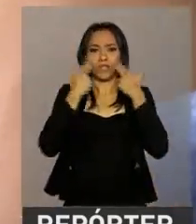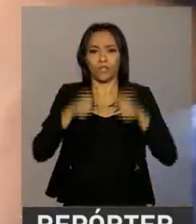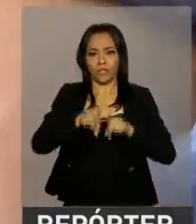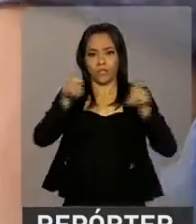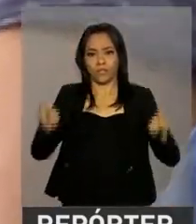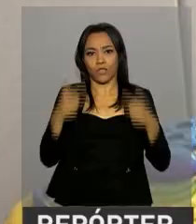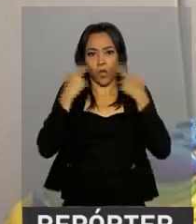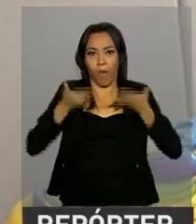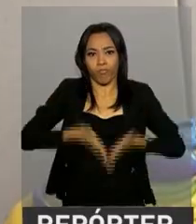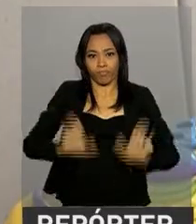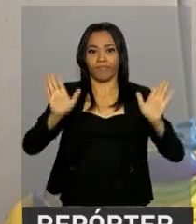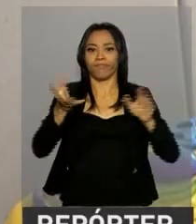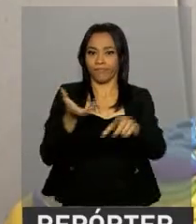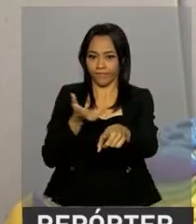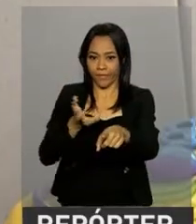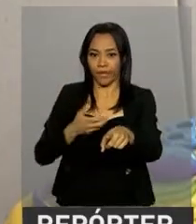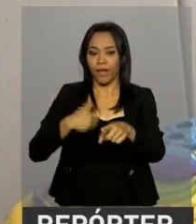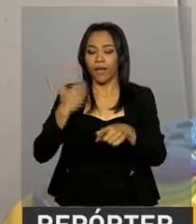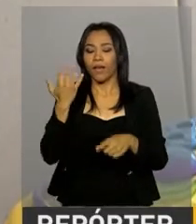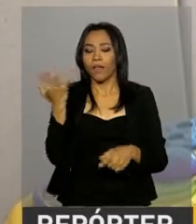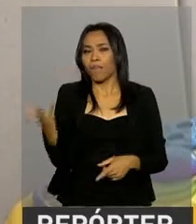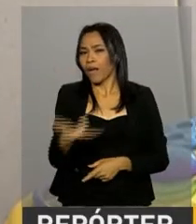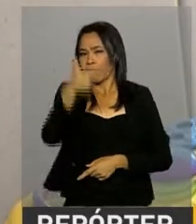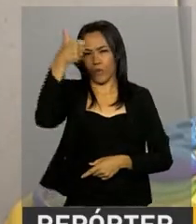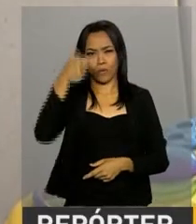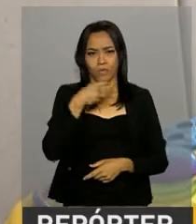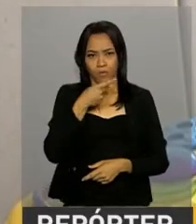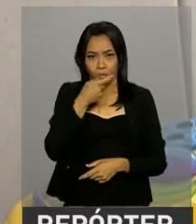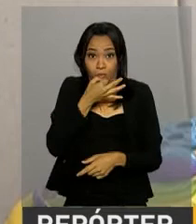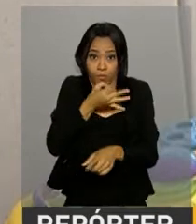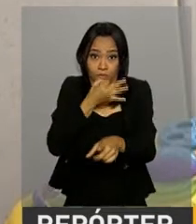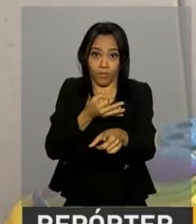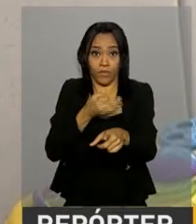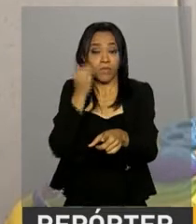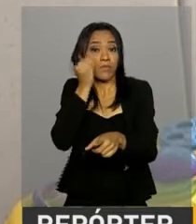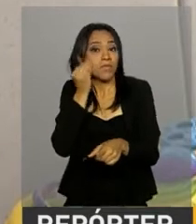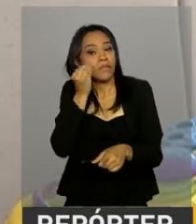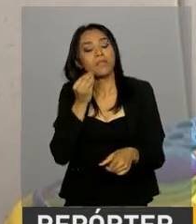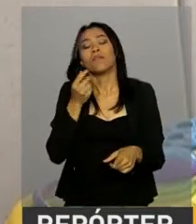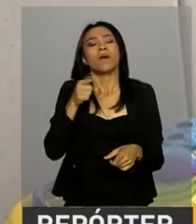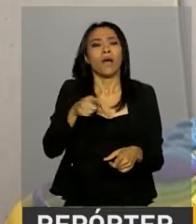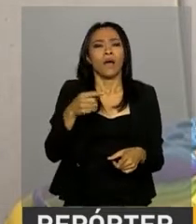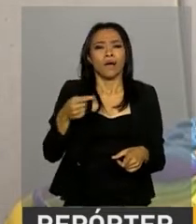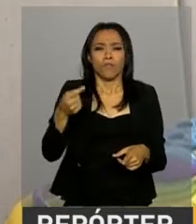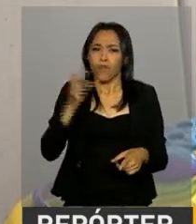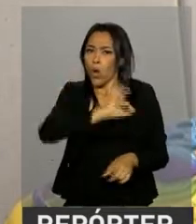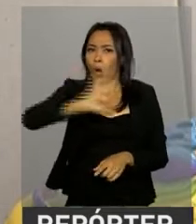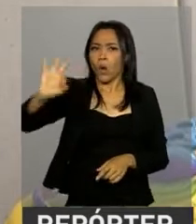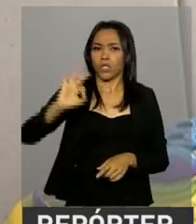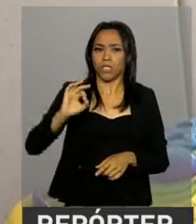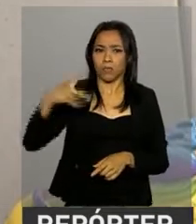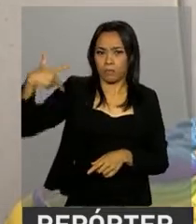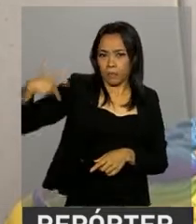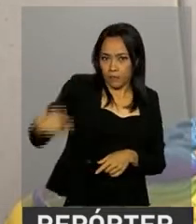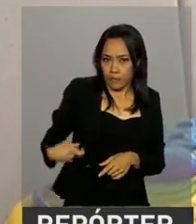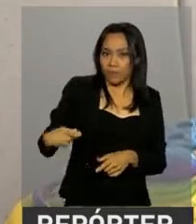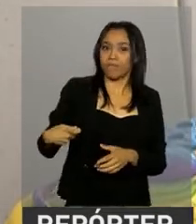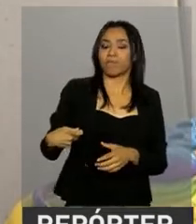Foi uma experiência, assim, maravilhosa. A anestesia foi ótima, porque depois de